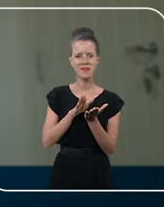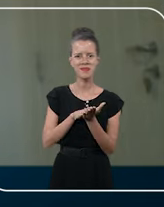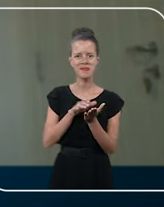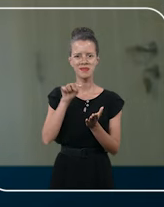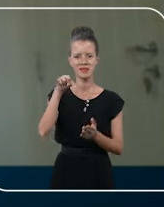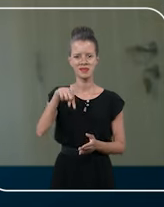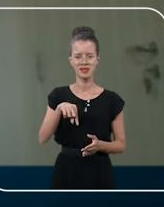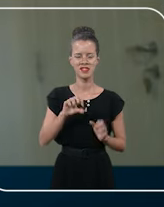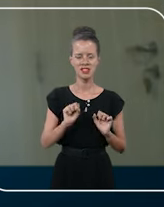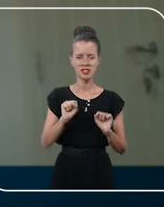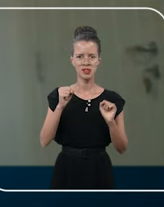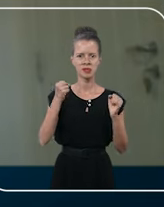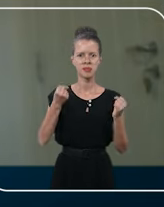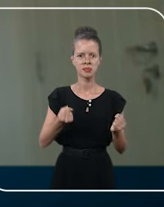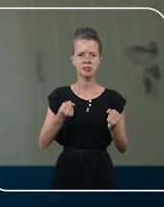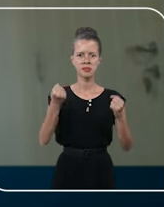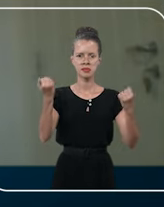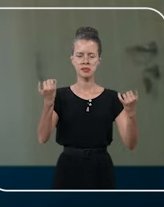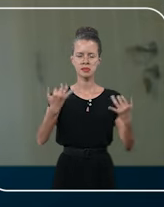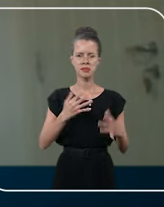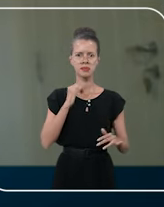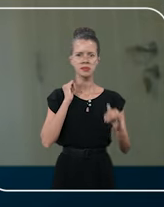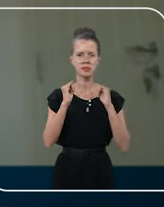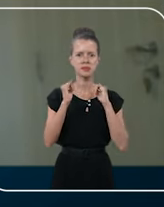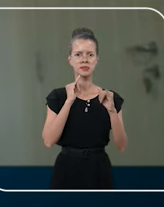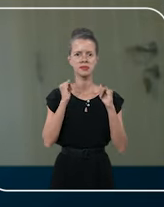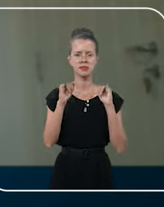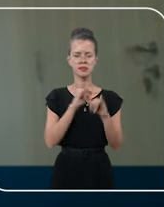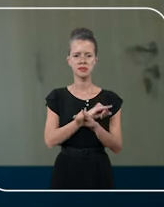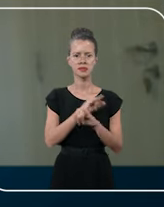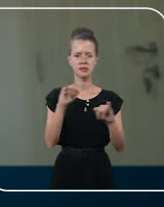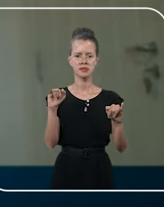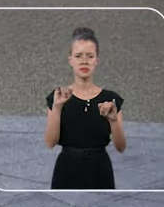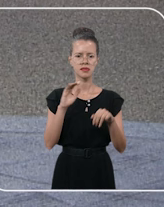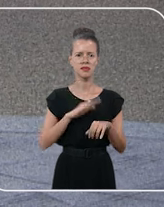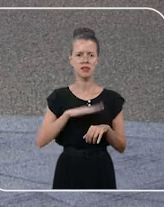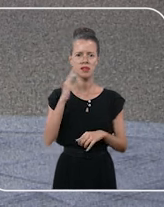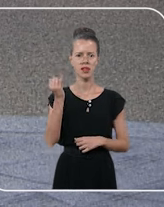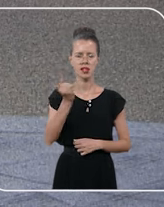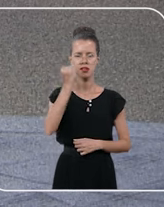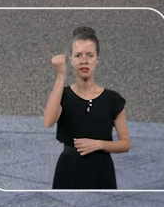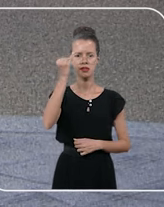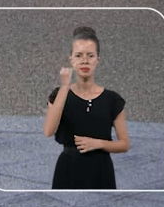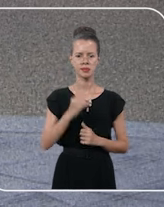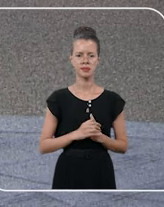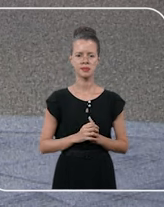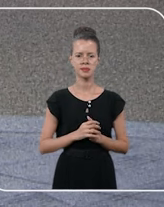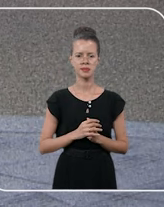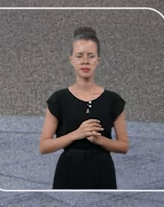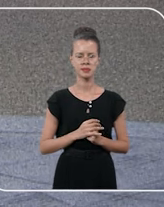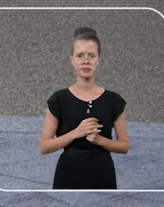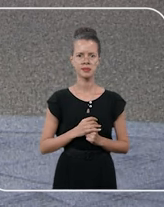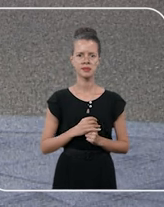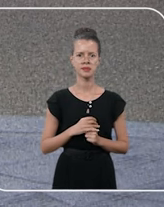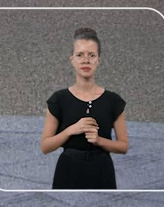de trazer informação às pessoas, que para mim esse é o ponto principal. Professor Guilherme, por favor.